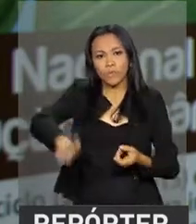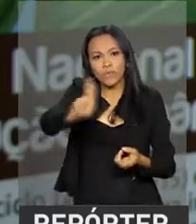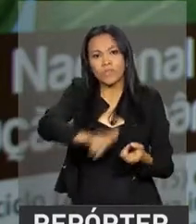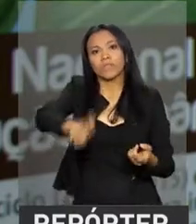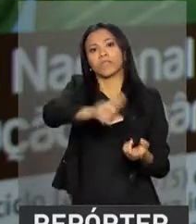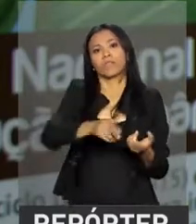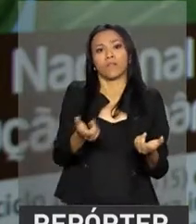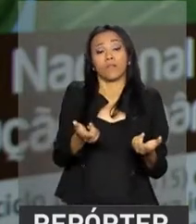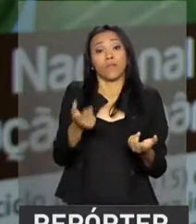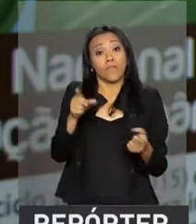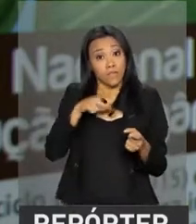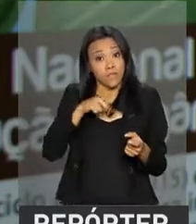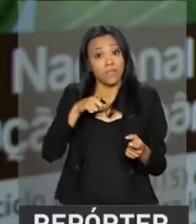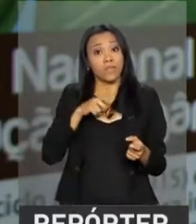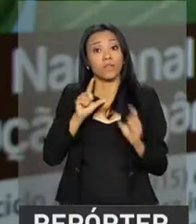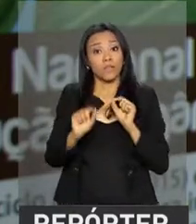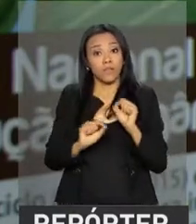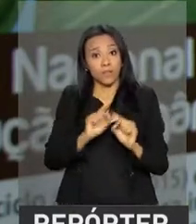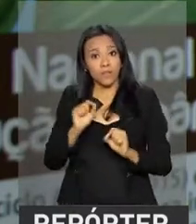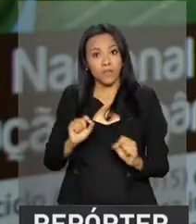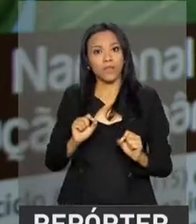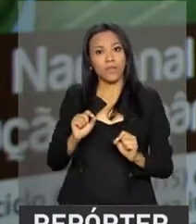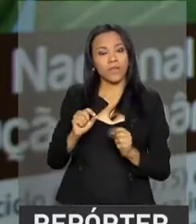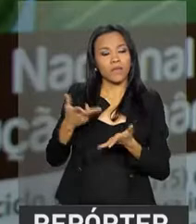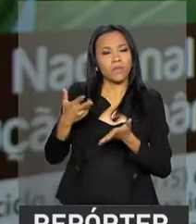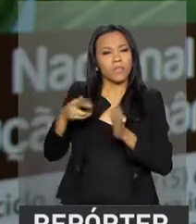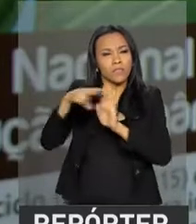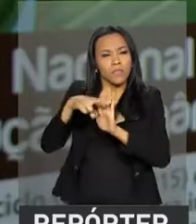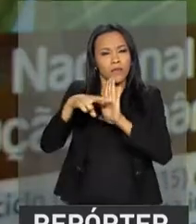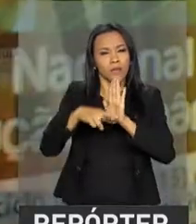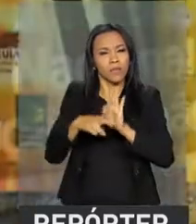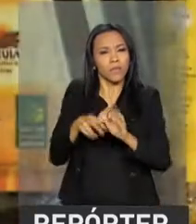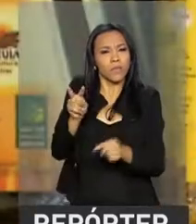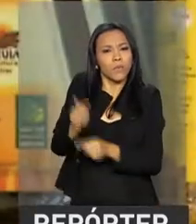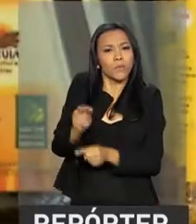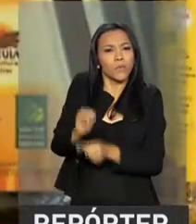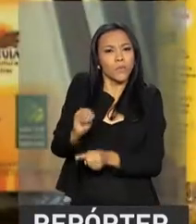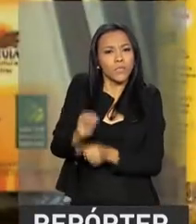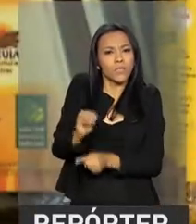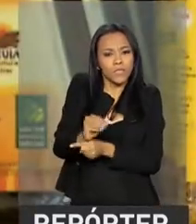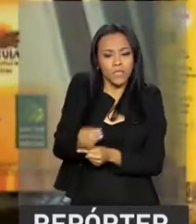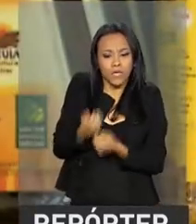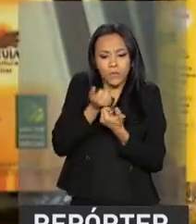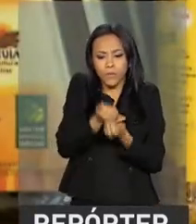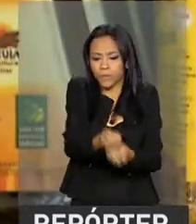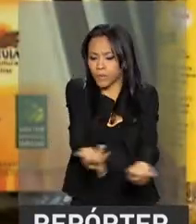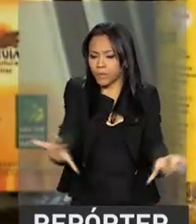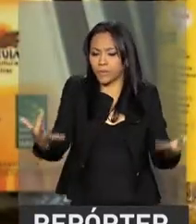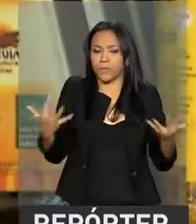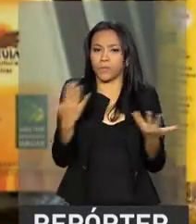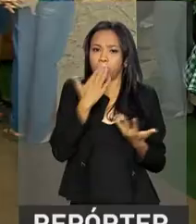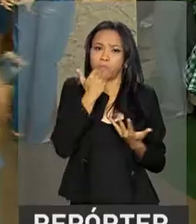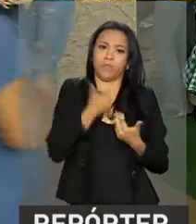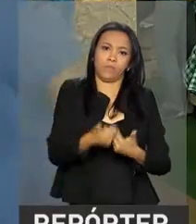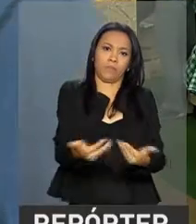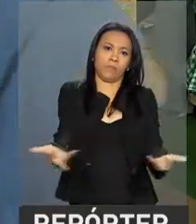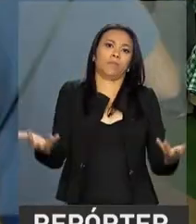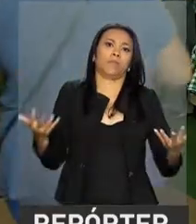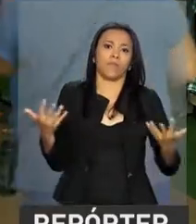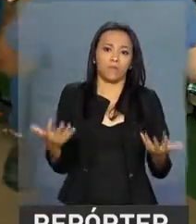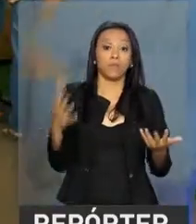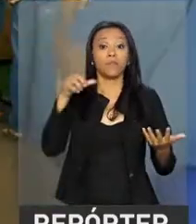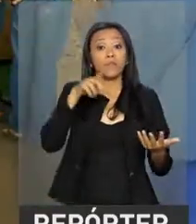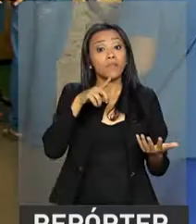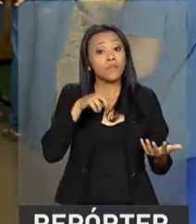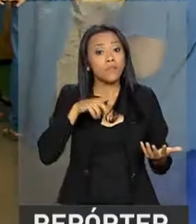os princípios para uma produção sustentável de alimentos. É um tipo de produção que ele está pautado em todos